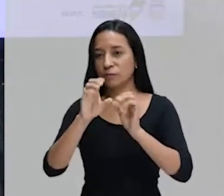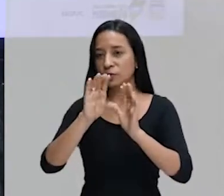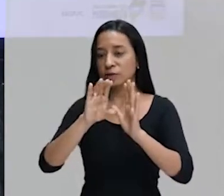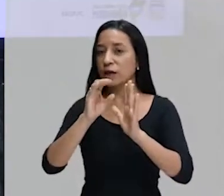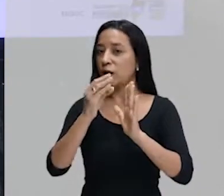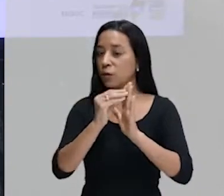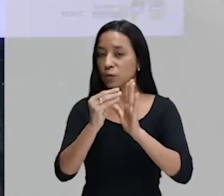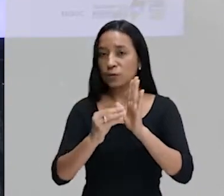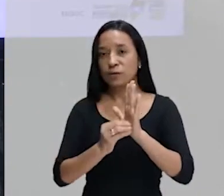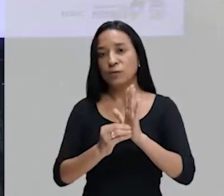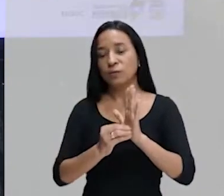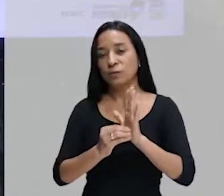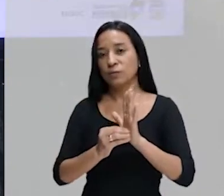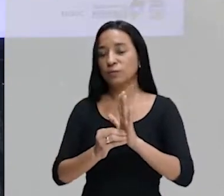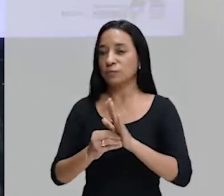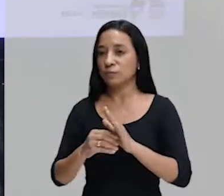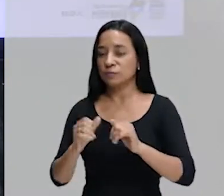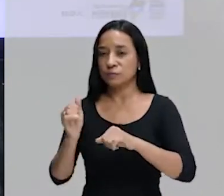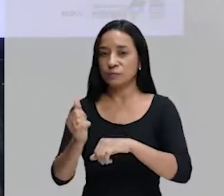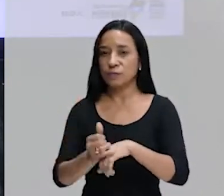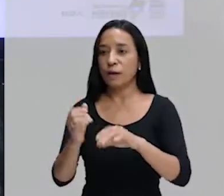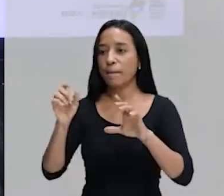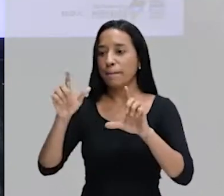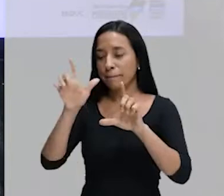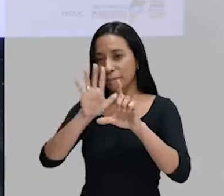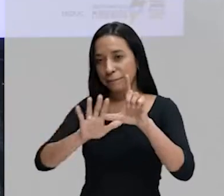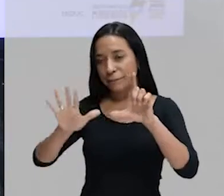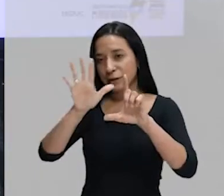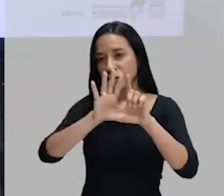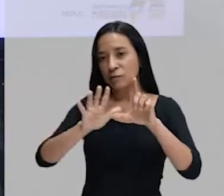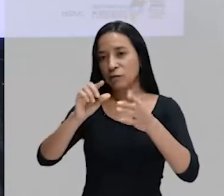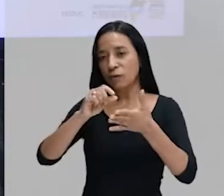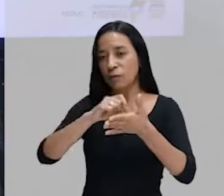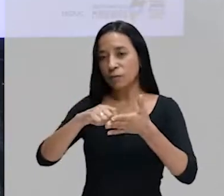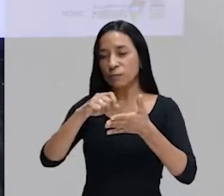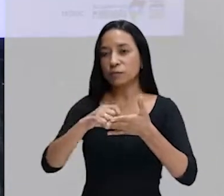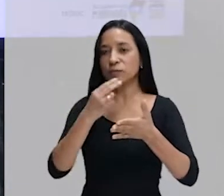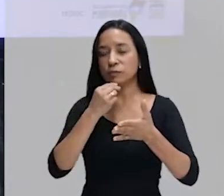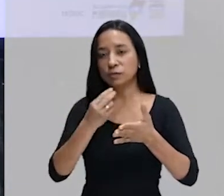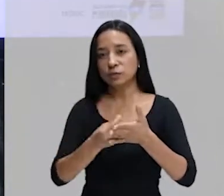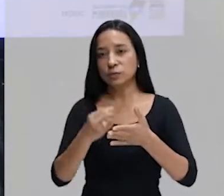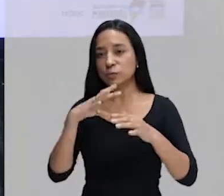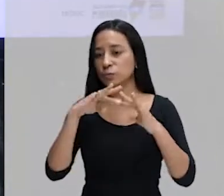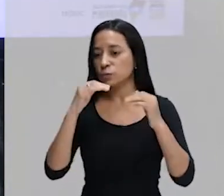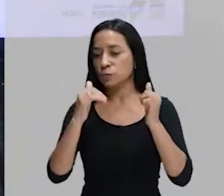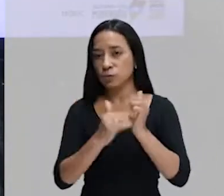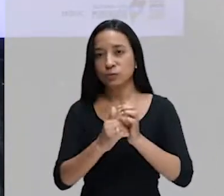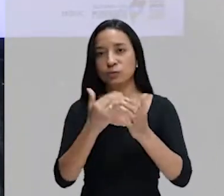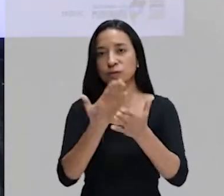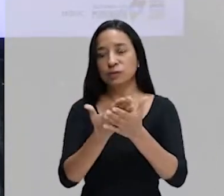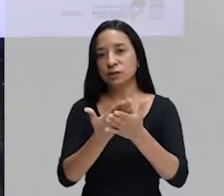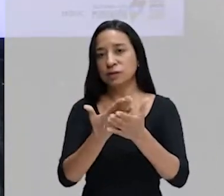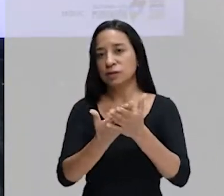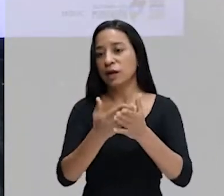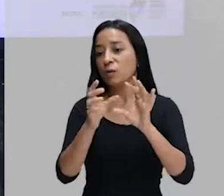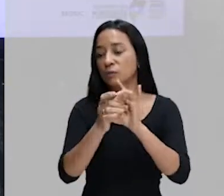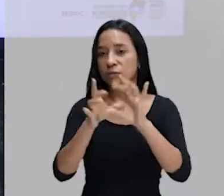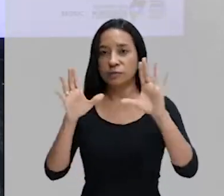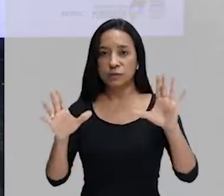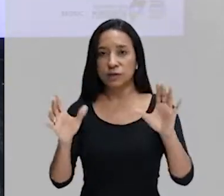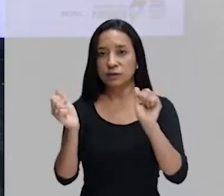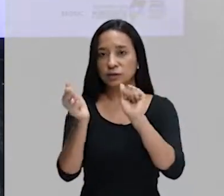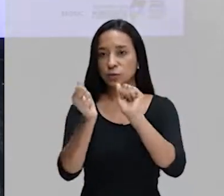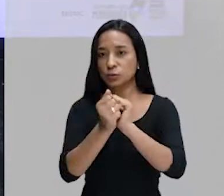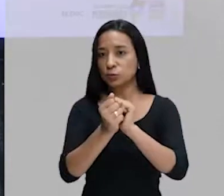dá um pulinho lá na plataforma Gonçalves Dias. Lá todas as nossas aulas estão lá para vocês à disposição, juntamente com